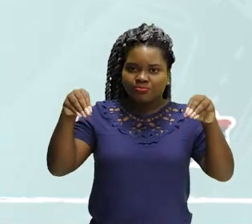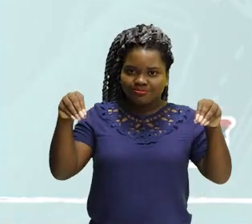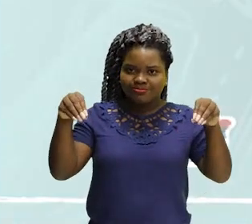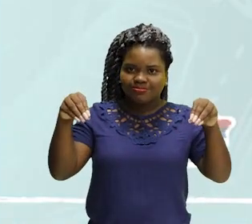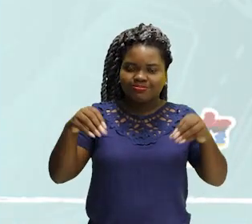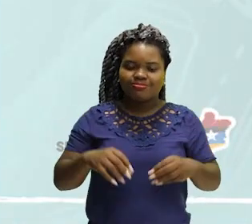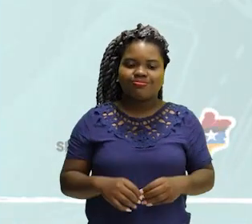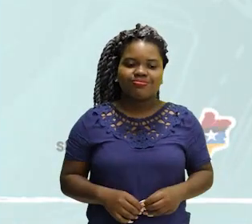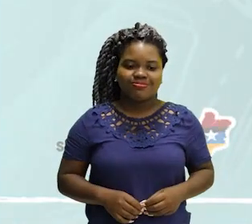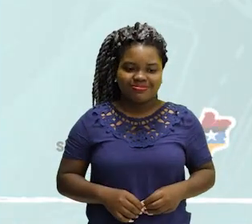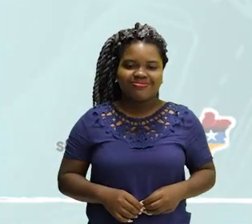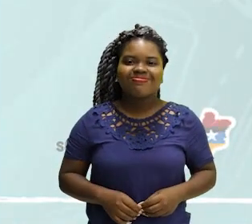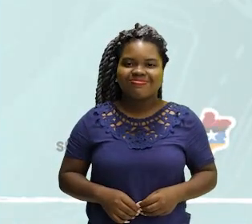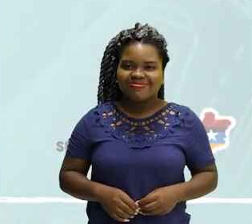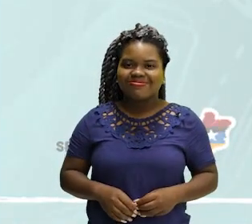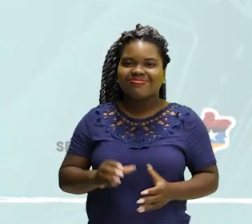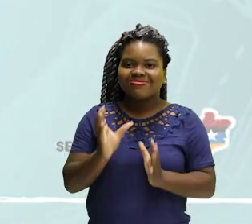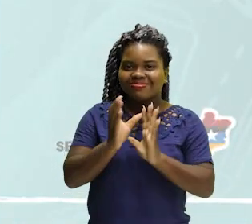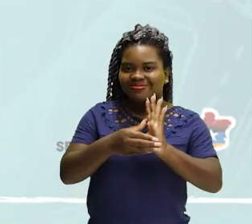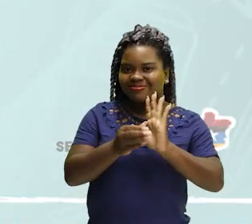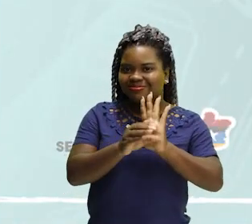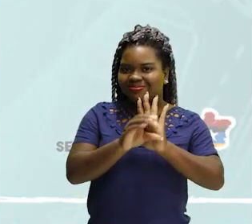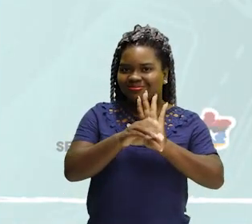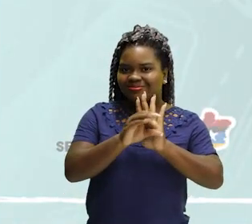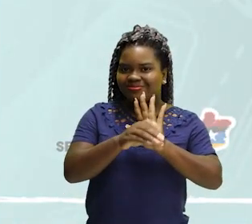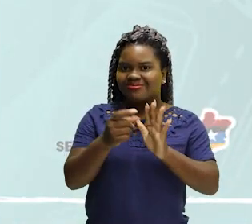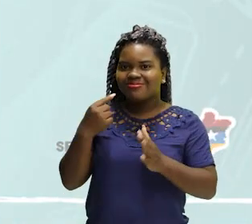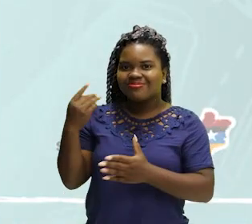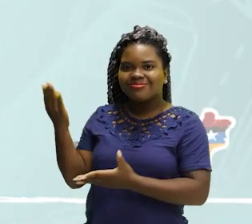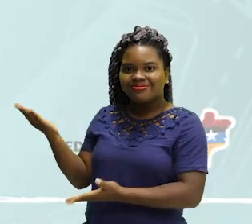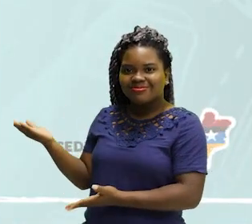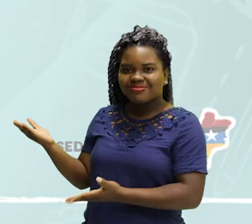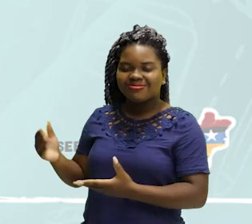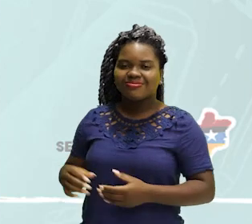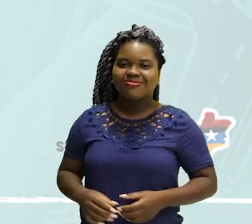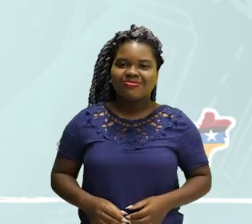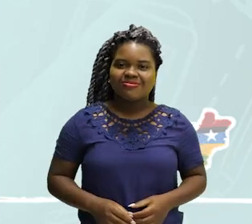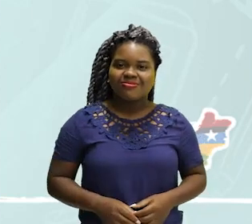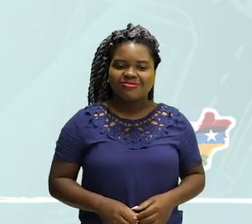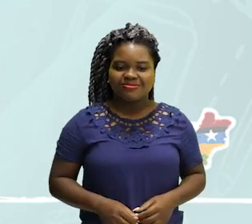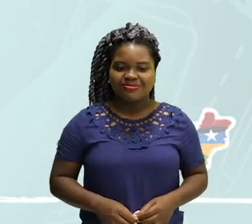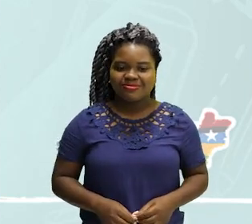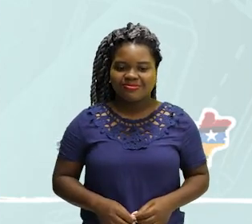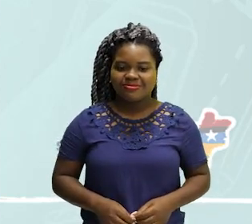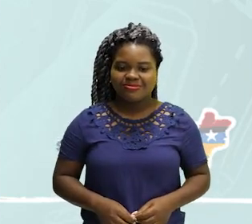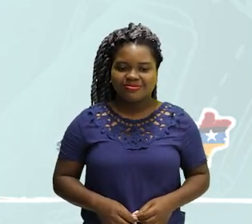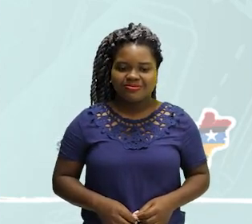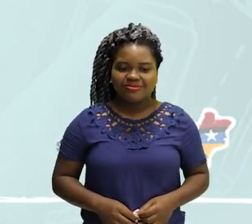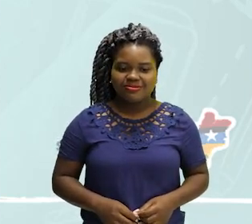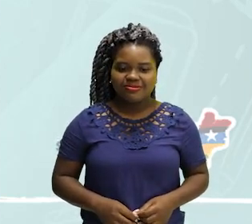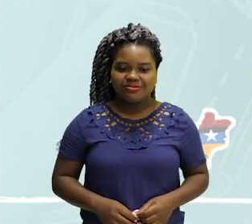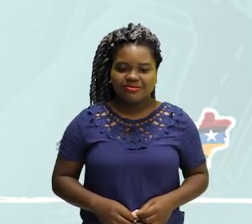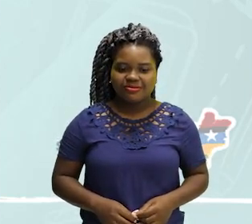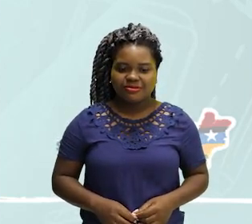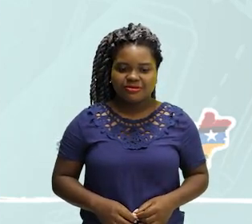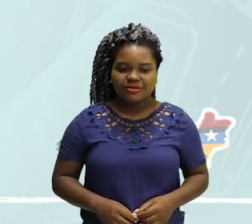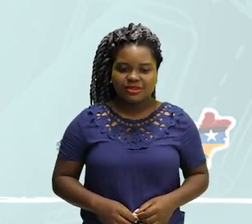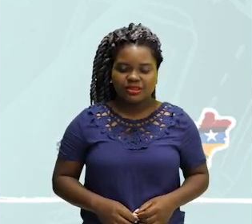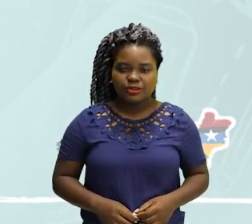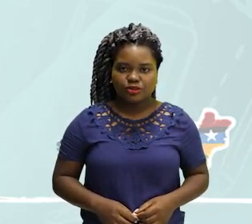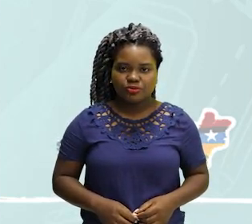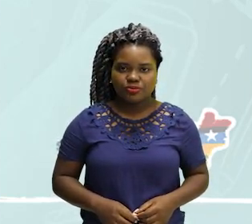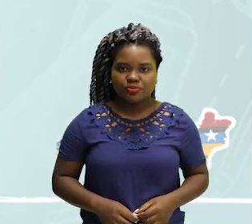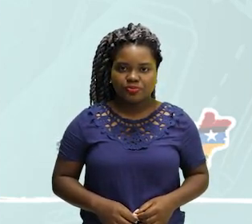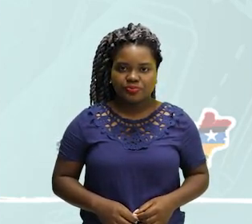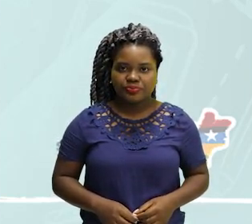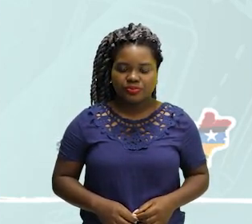só, é o nome dado às poesias que eram produzidas em palácios por quem? Pelos nobres. E esse tipo de poesia